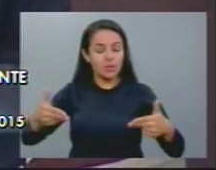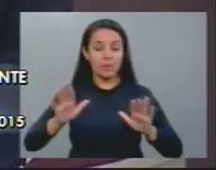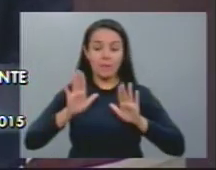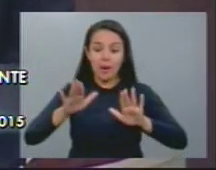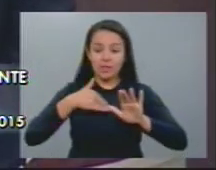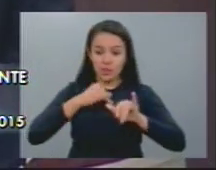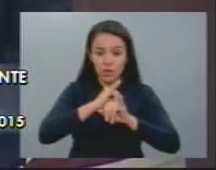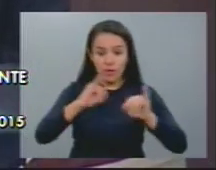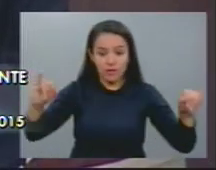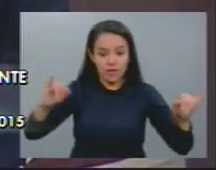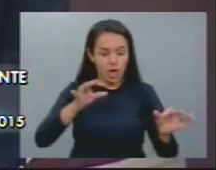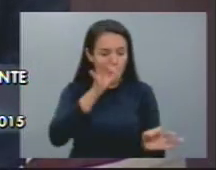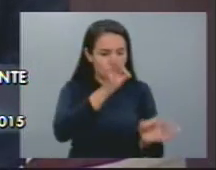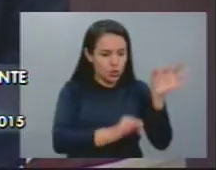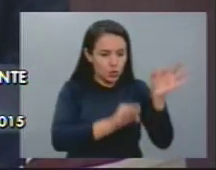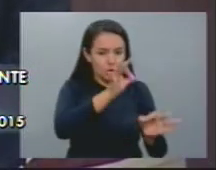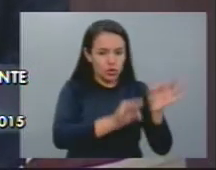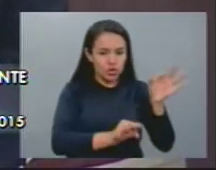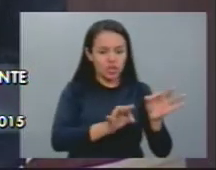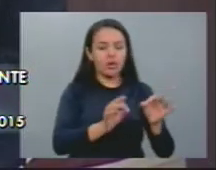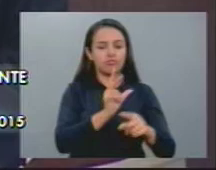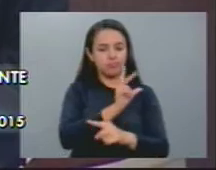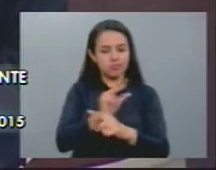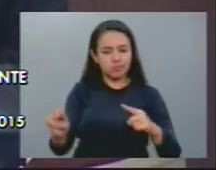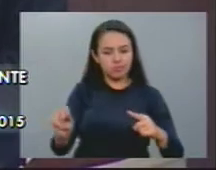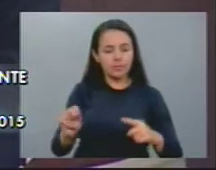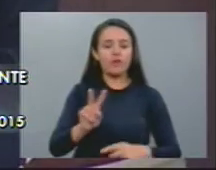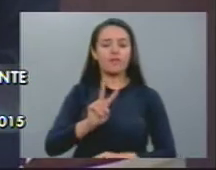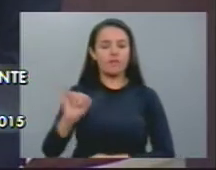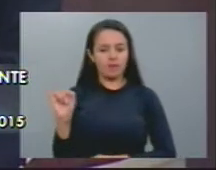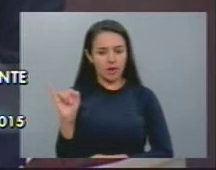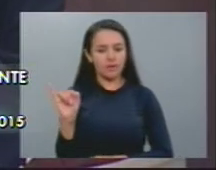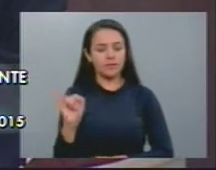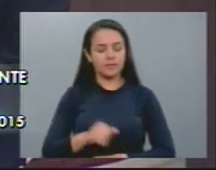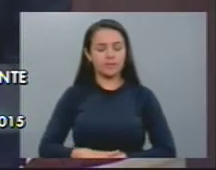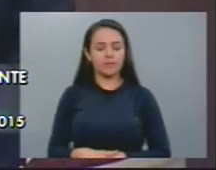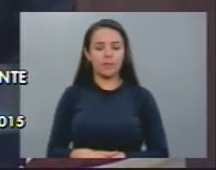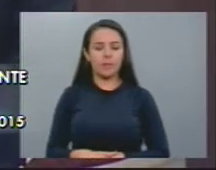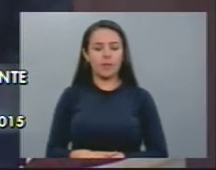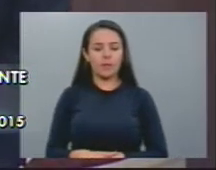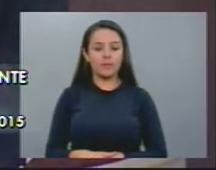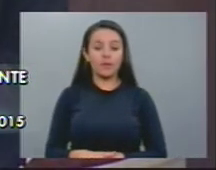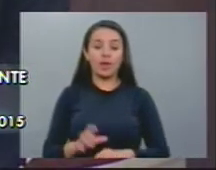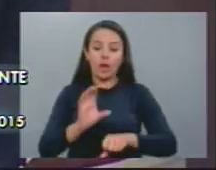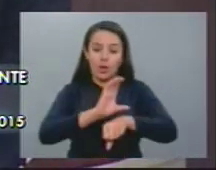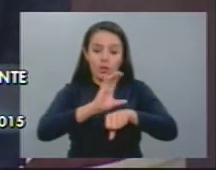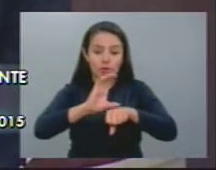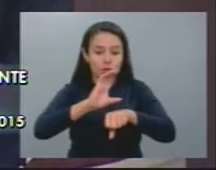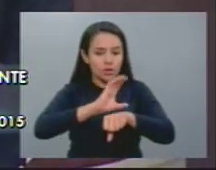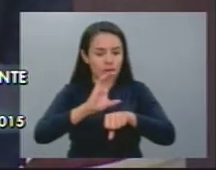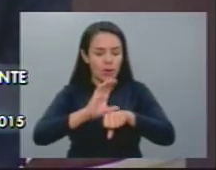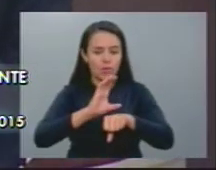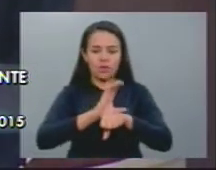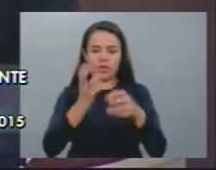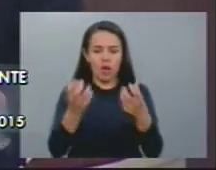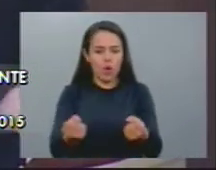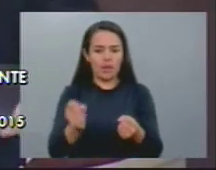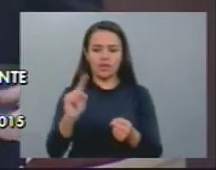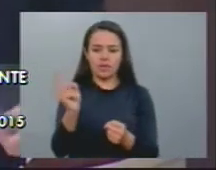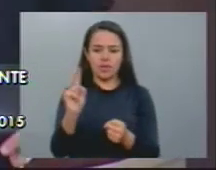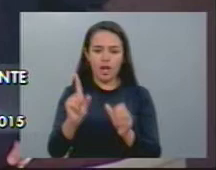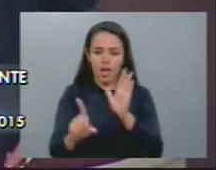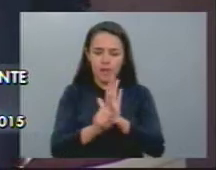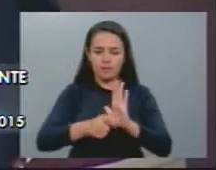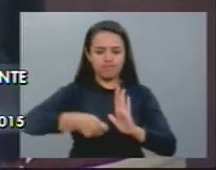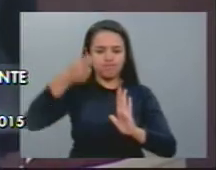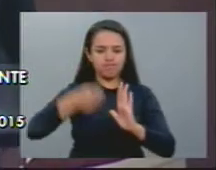vencer a vontade de acertar no espaço público. Não se confunde imunidade com impunidade. A Constituição não permite a impunidade a quem quer que seja, disse